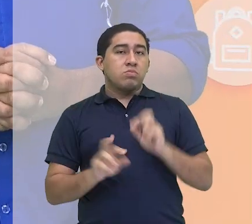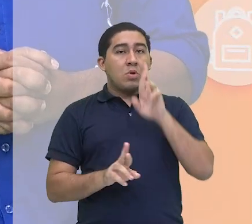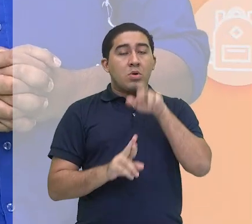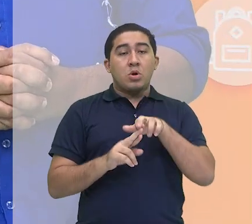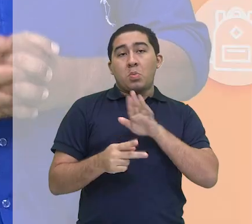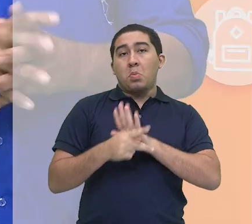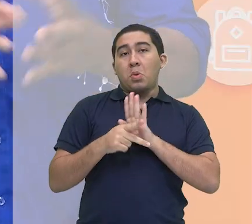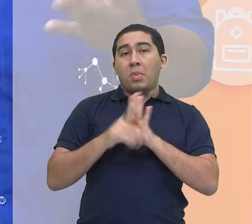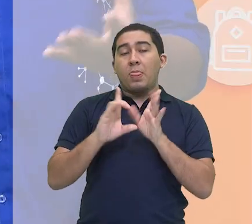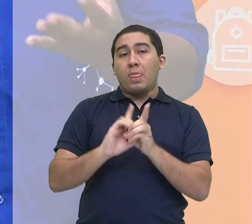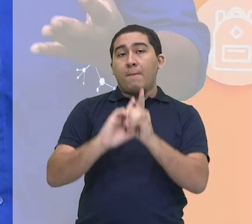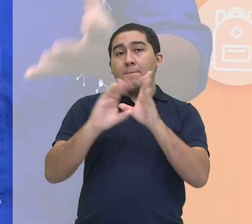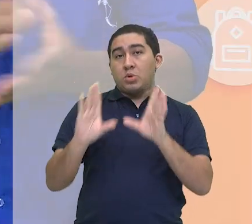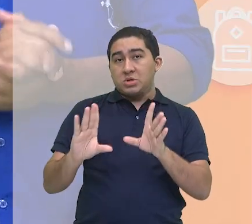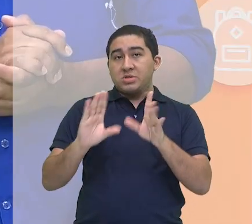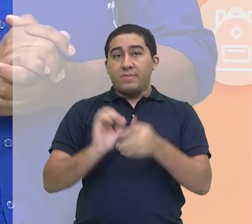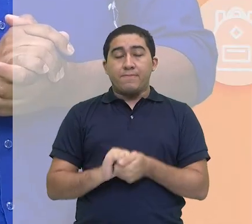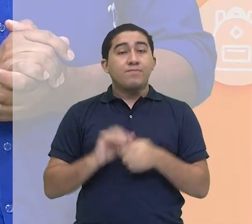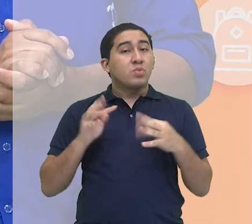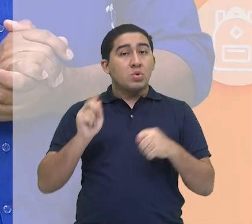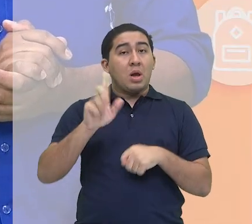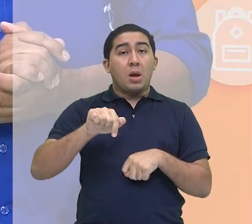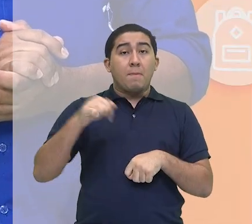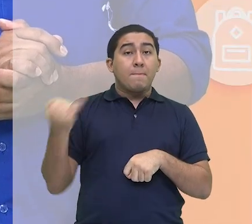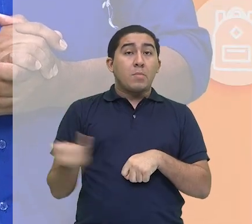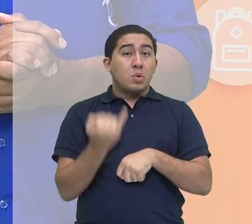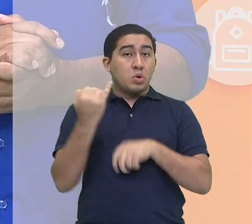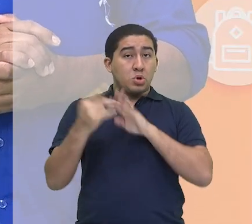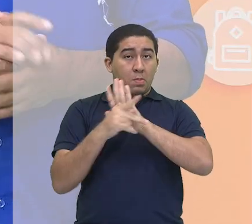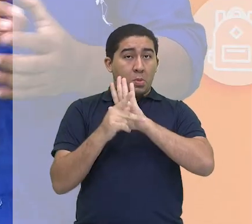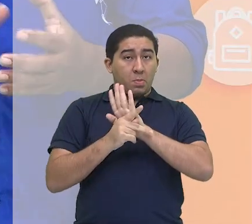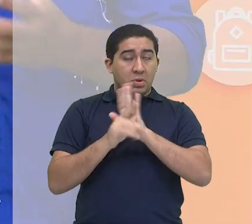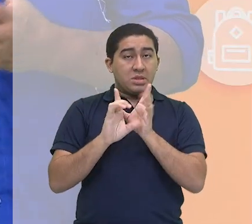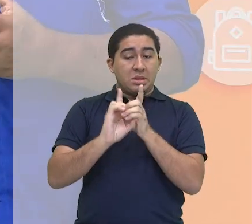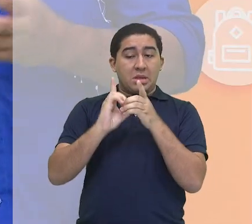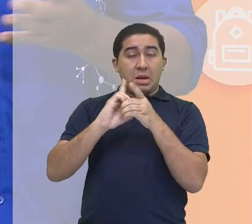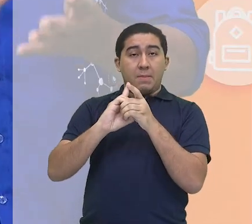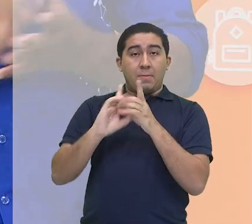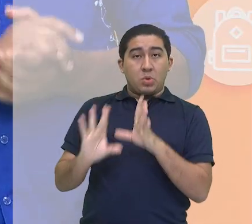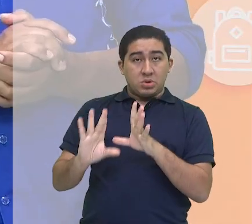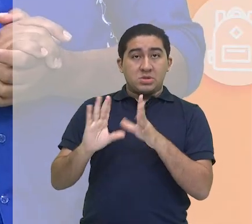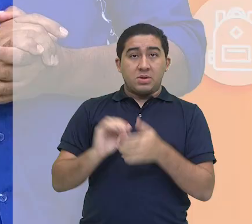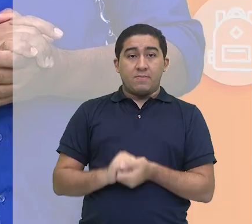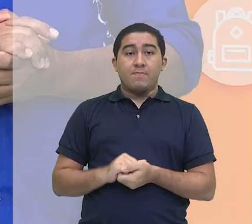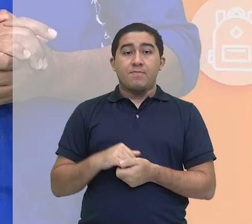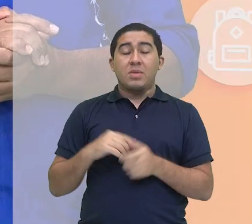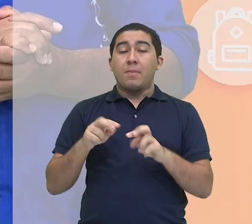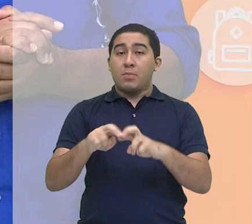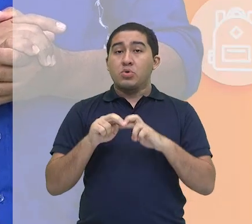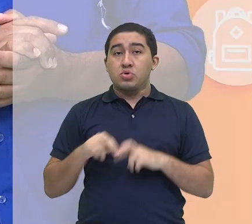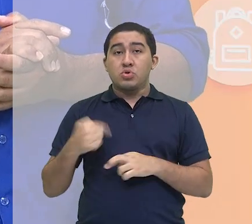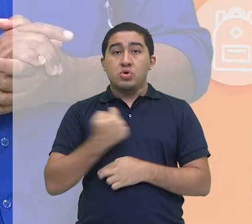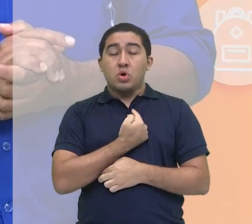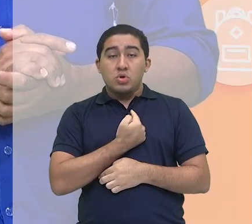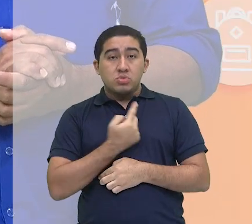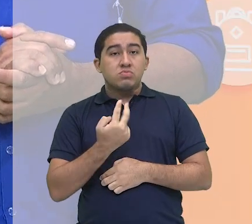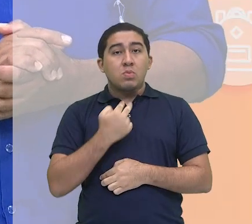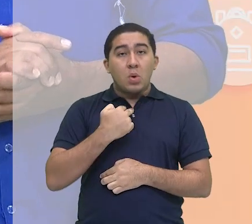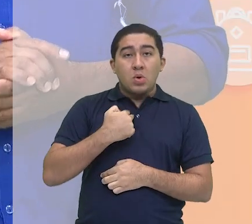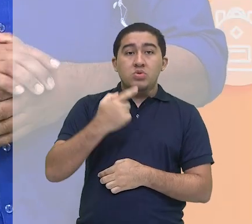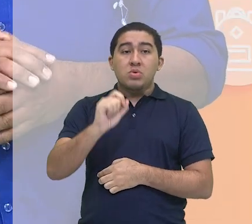processo democrático. Tudo isso é importante para o processo democrático. Então, é isso que a gente não pode aqui perder de